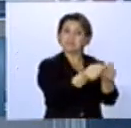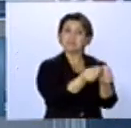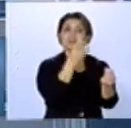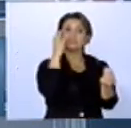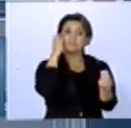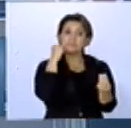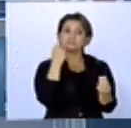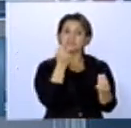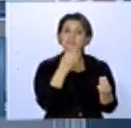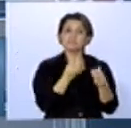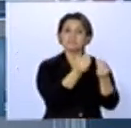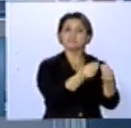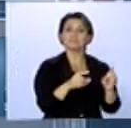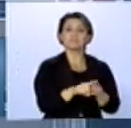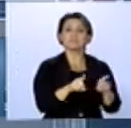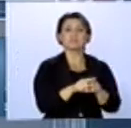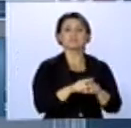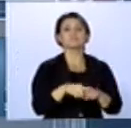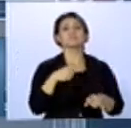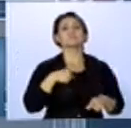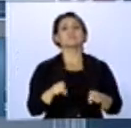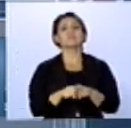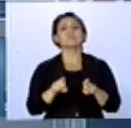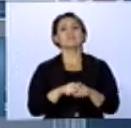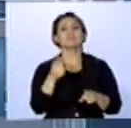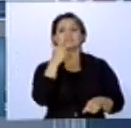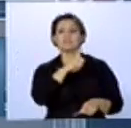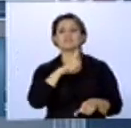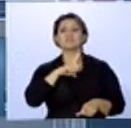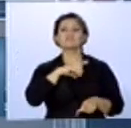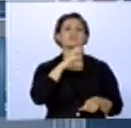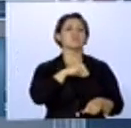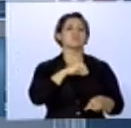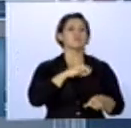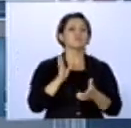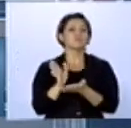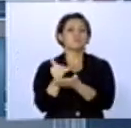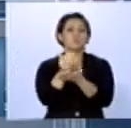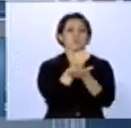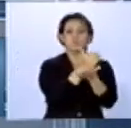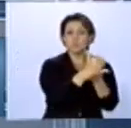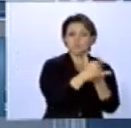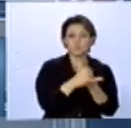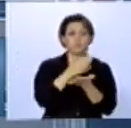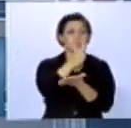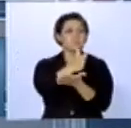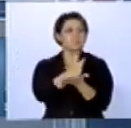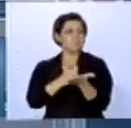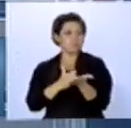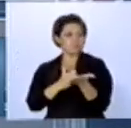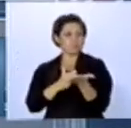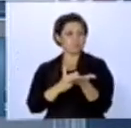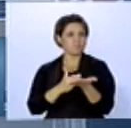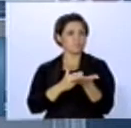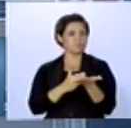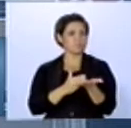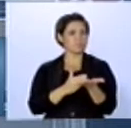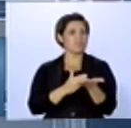dentre essas pessoas físicas doou quase metade de tudo que ela arrecadou em doações por pessoas